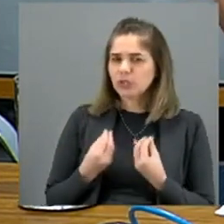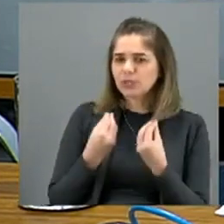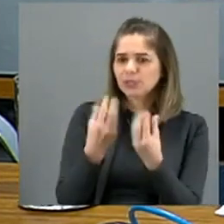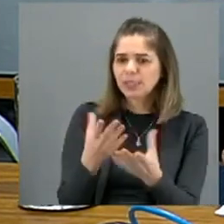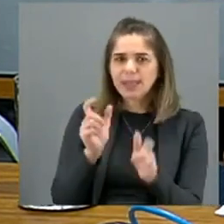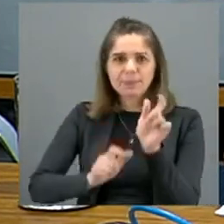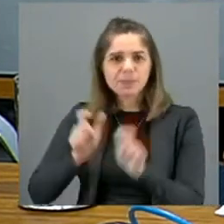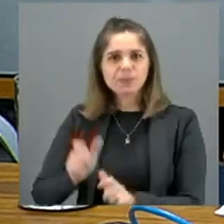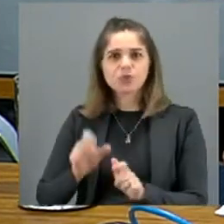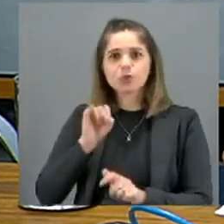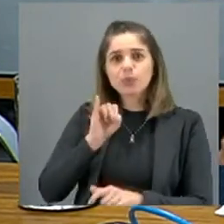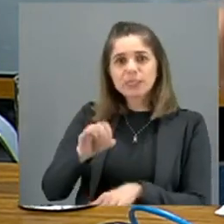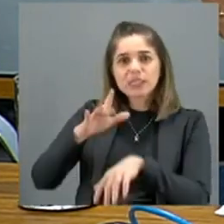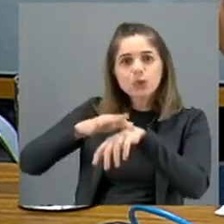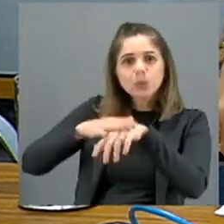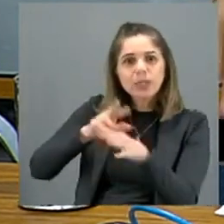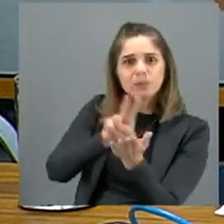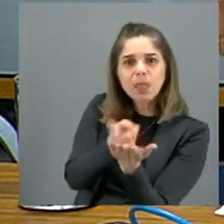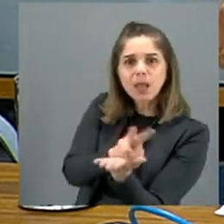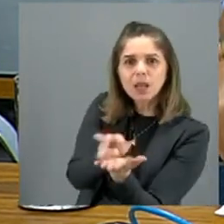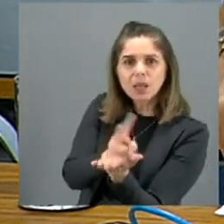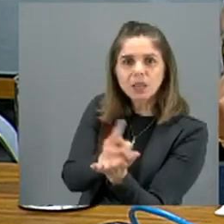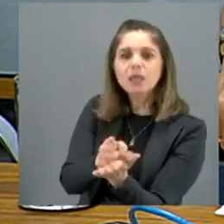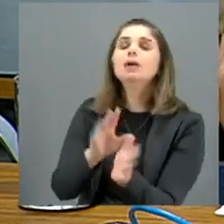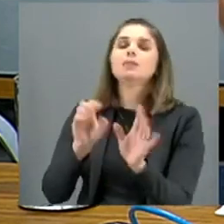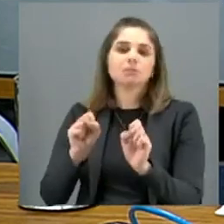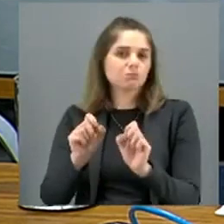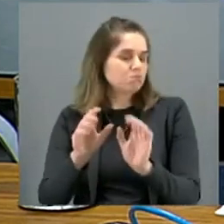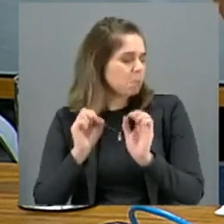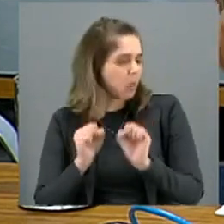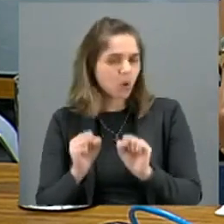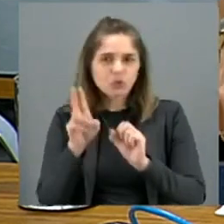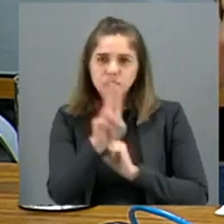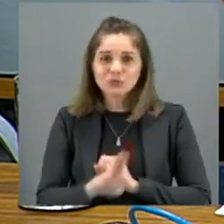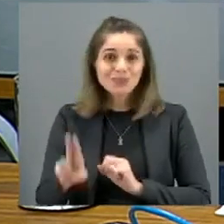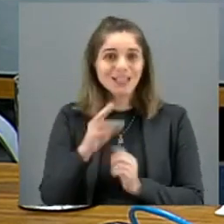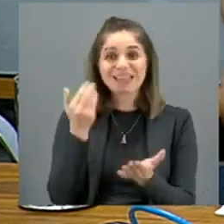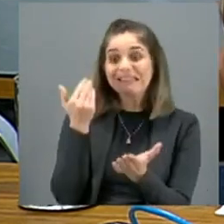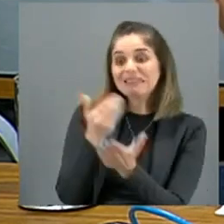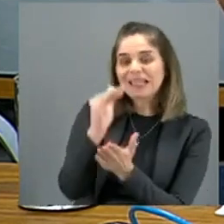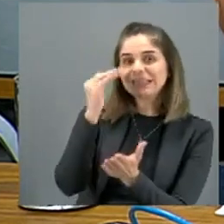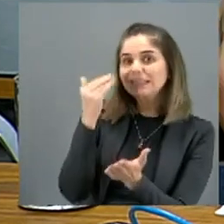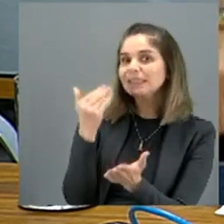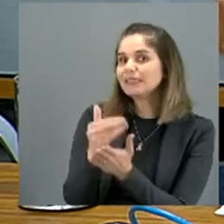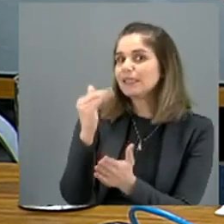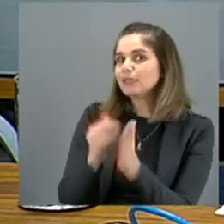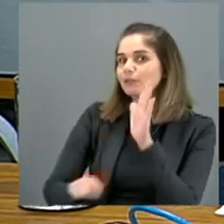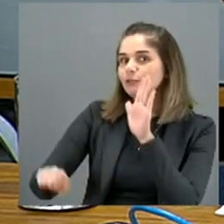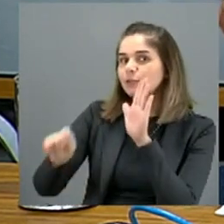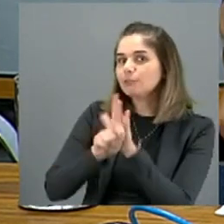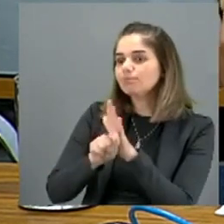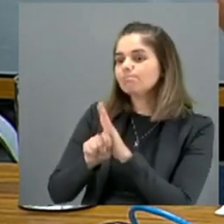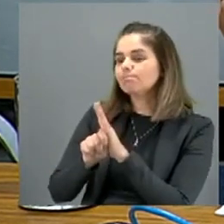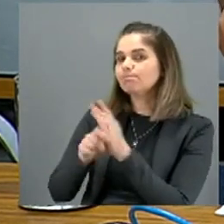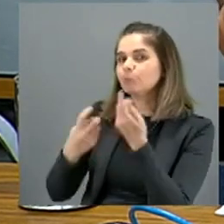convulsão e que têm epilepsia, que nada tem a ver com o cumprimento do papel